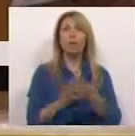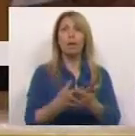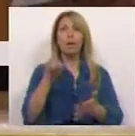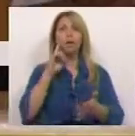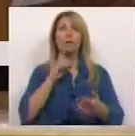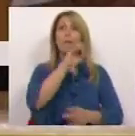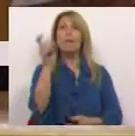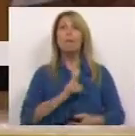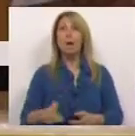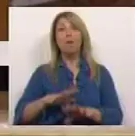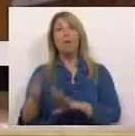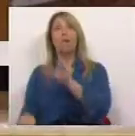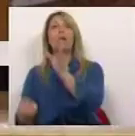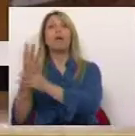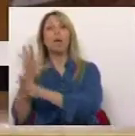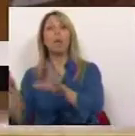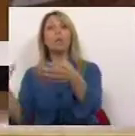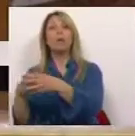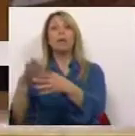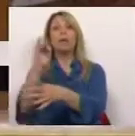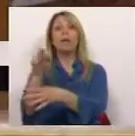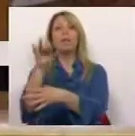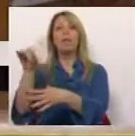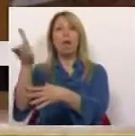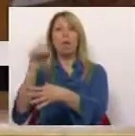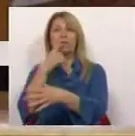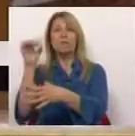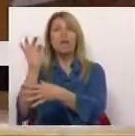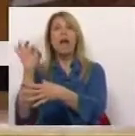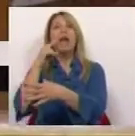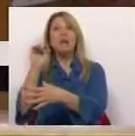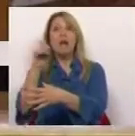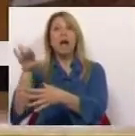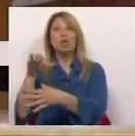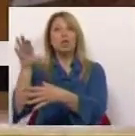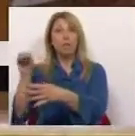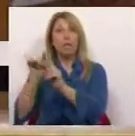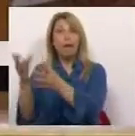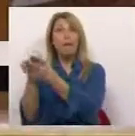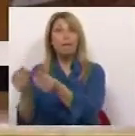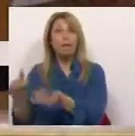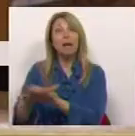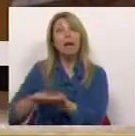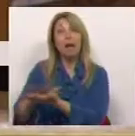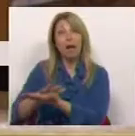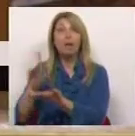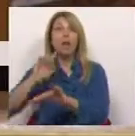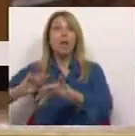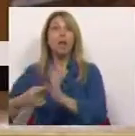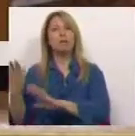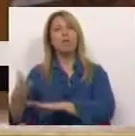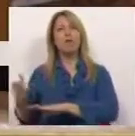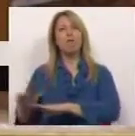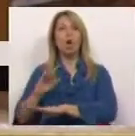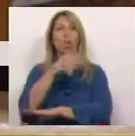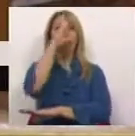com a criação da Comunidade do Carvão e do Aço, exatamente para que a matéria-prima necessária às pretensões belicistas ficasse fora do